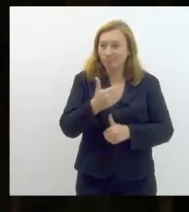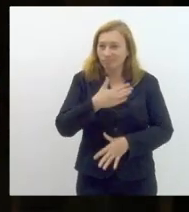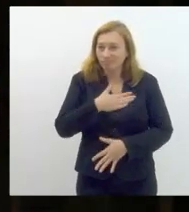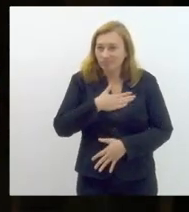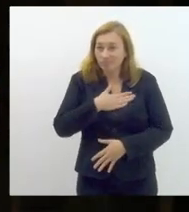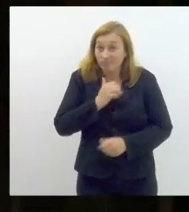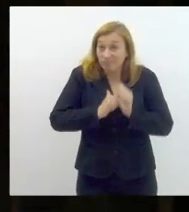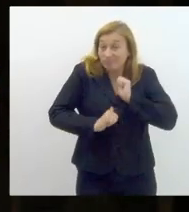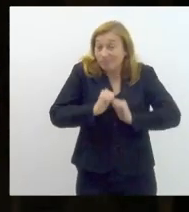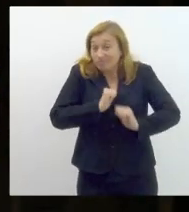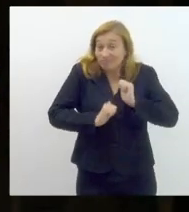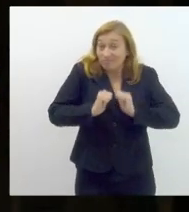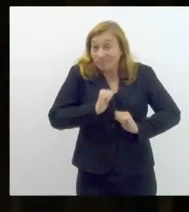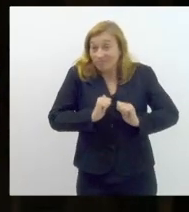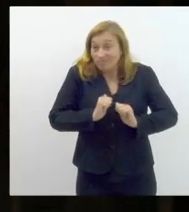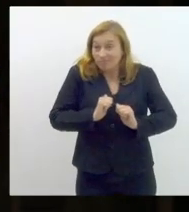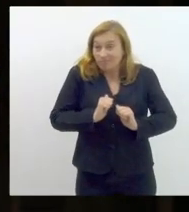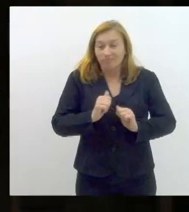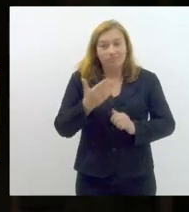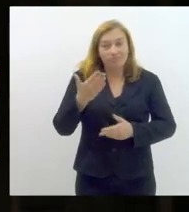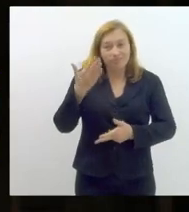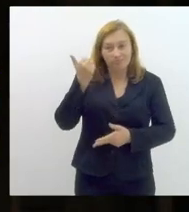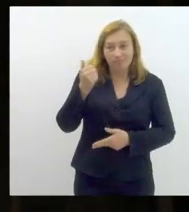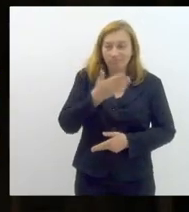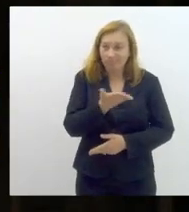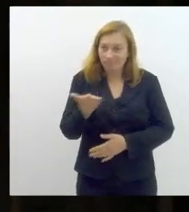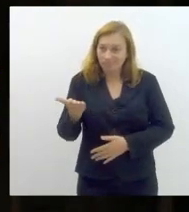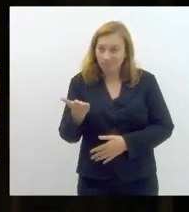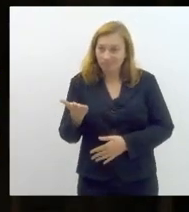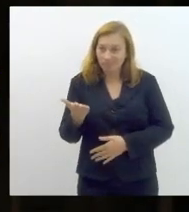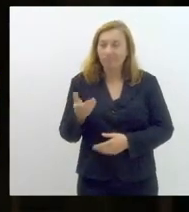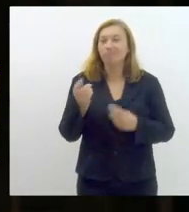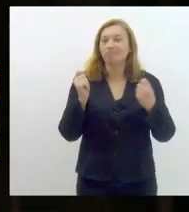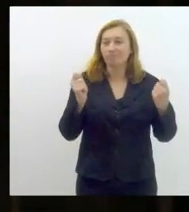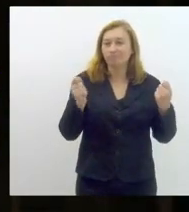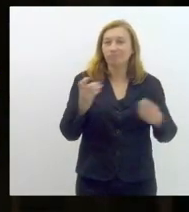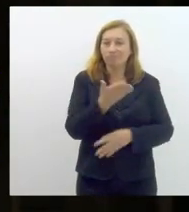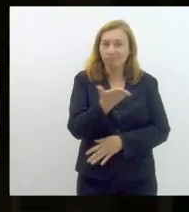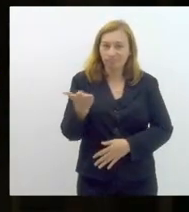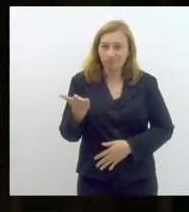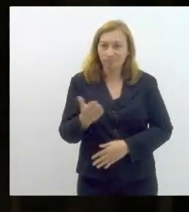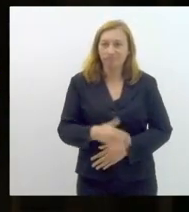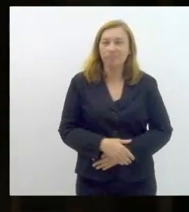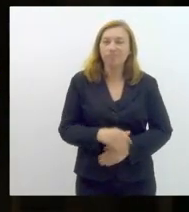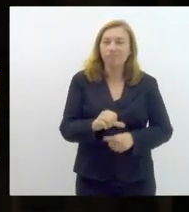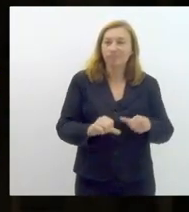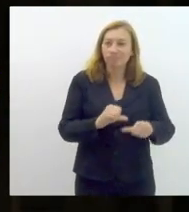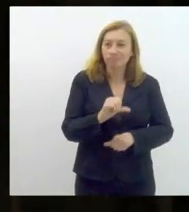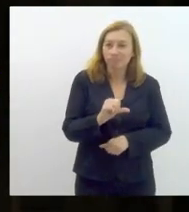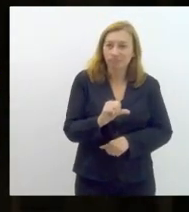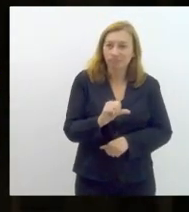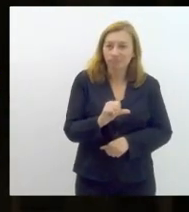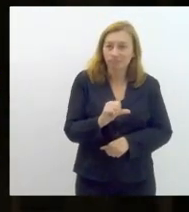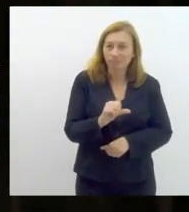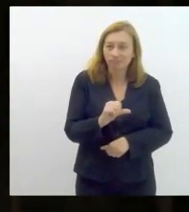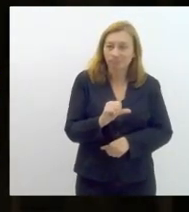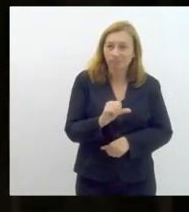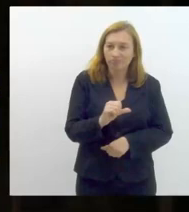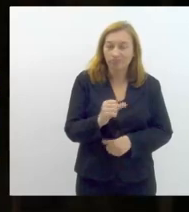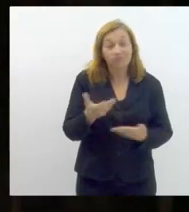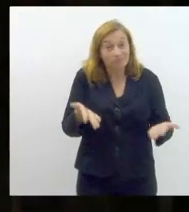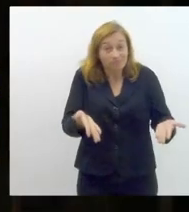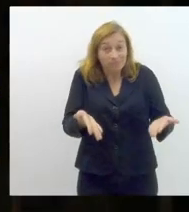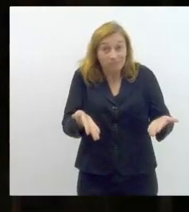Estou ansiosa, esperando para ouvir o discurso de vocês. Estou torcendo muito por vocês. A mudança está